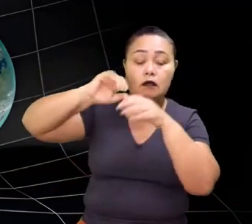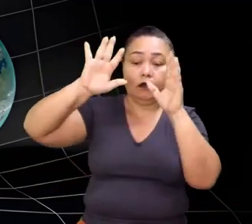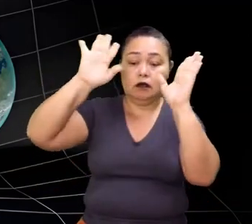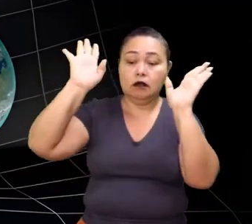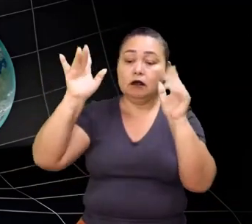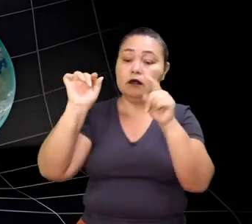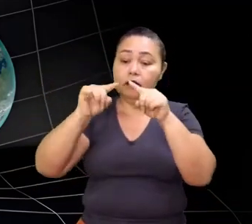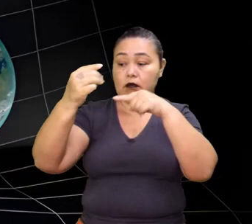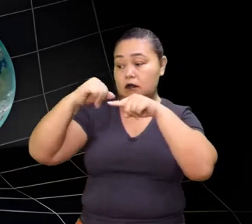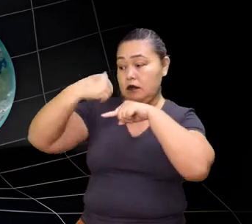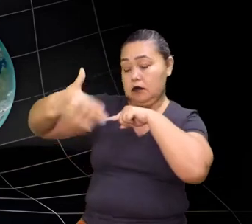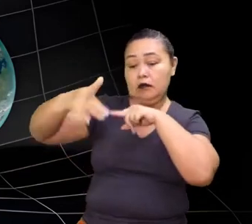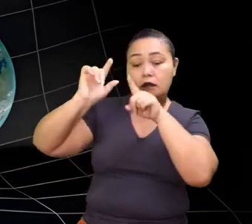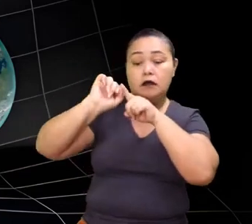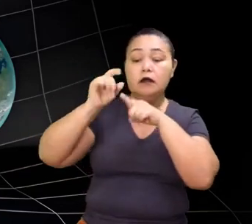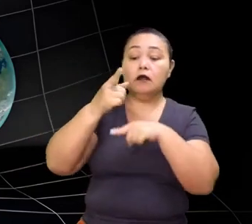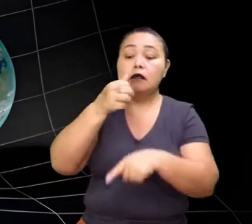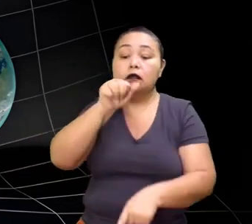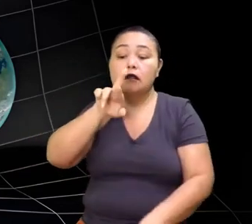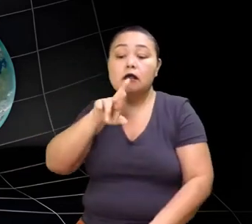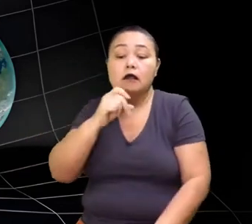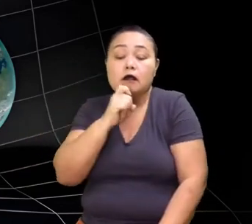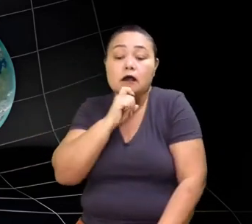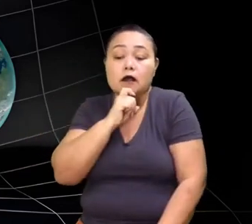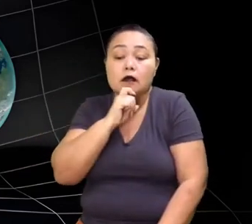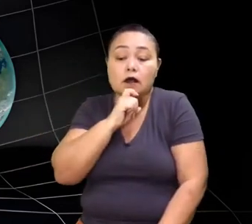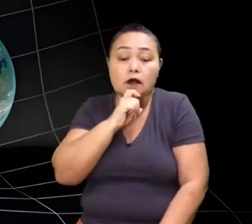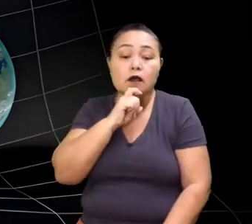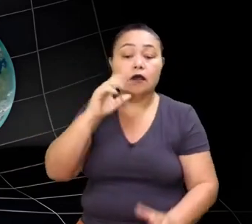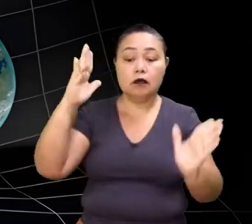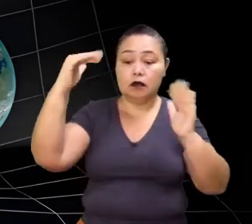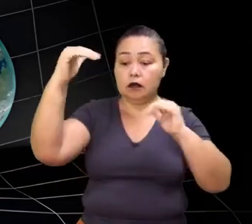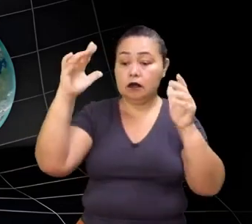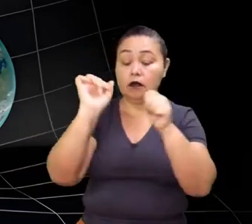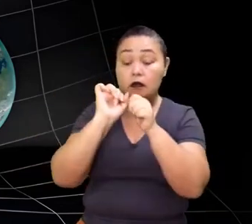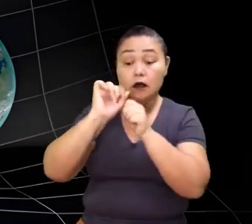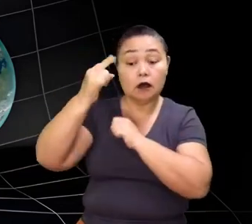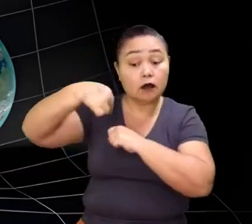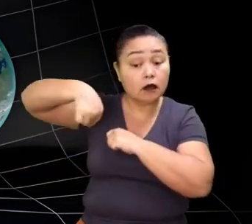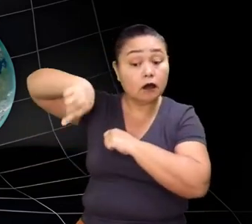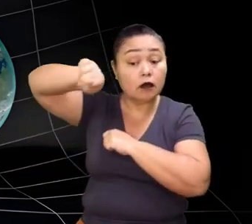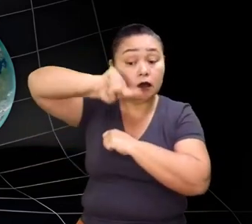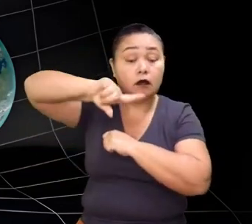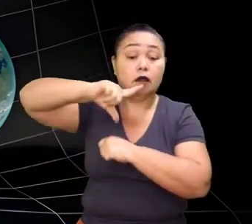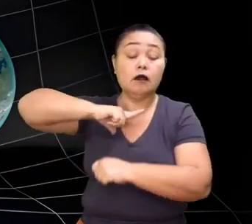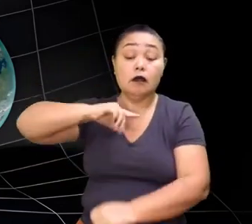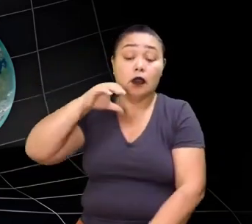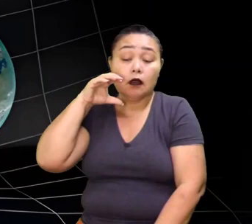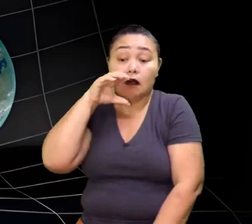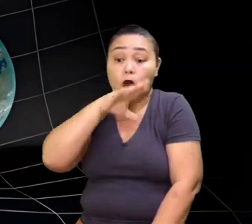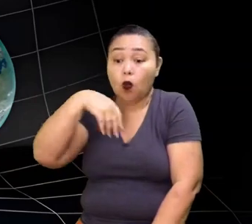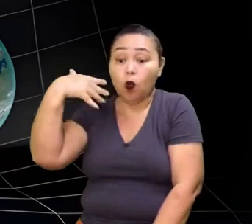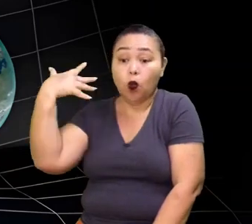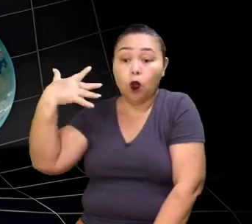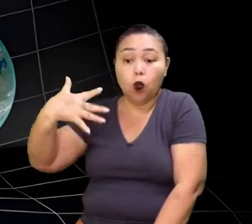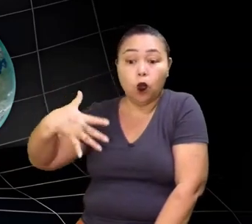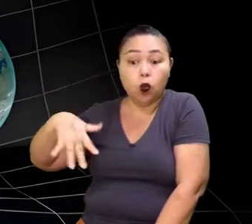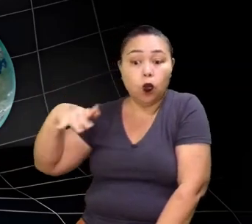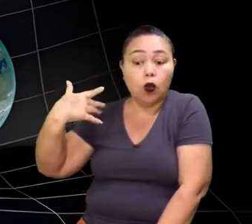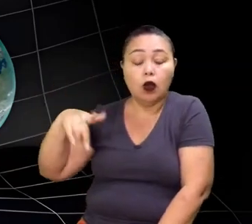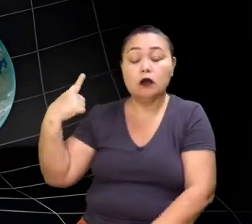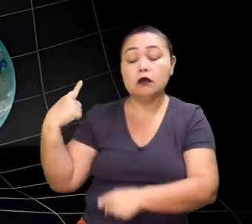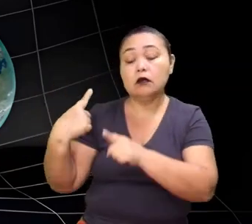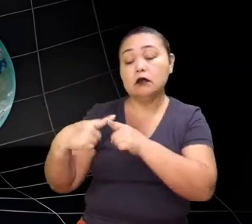parede de ar condicionado que é a outra condensadora lá vai ver que tá muito quente ela fica muito mais quente porque ela tá retirando